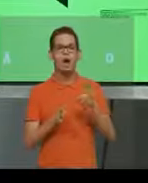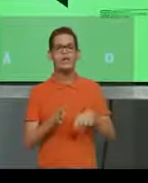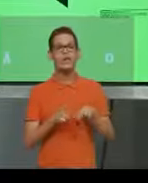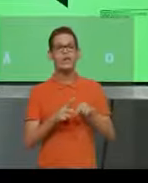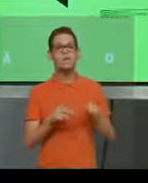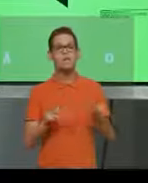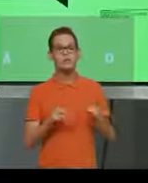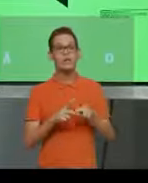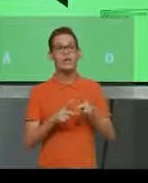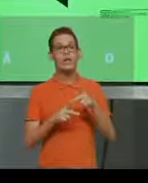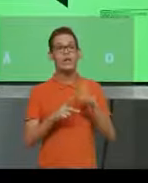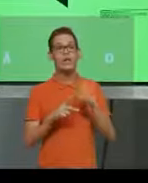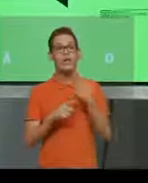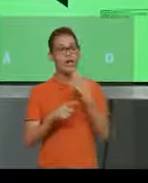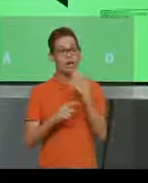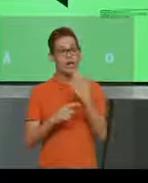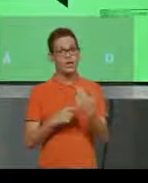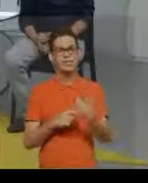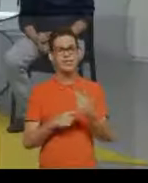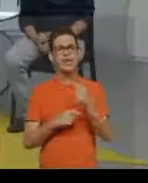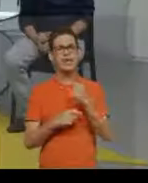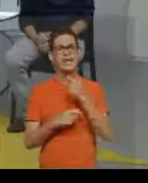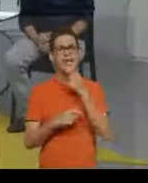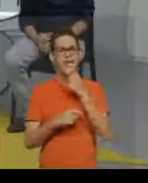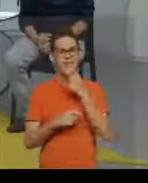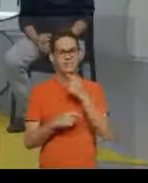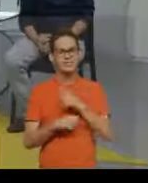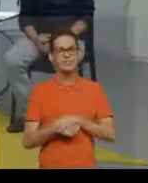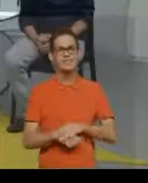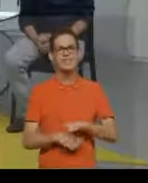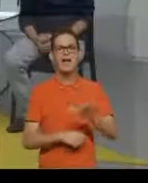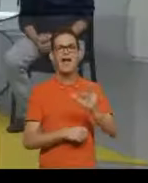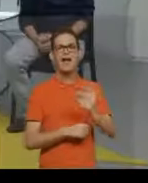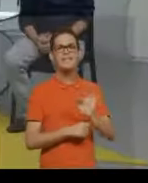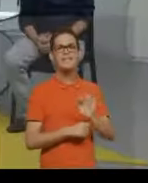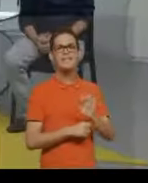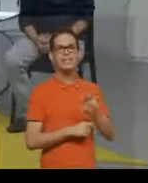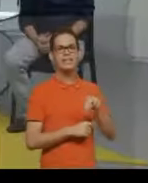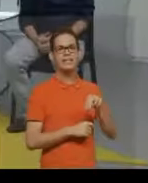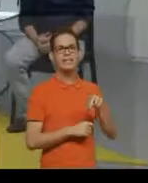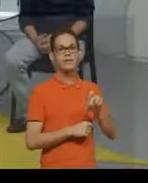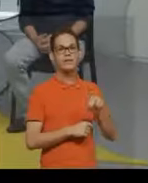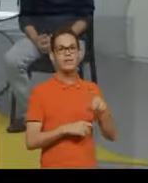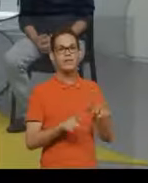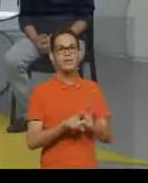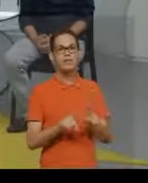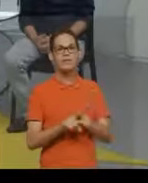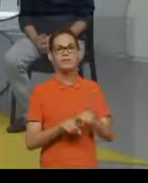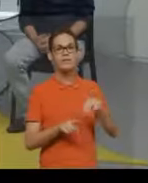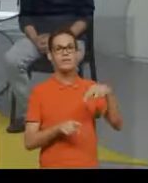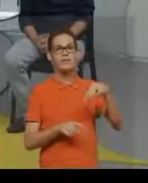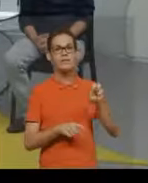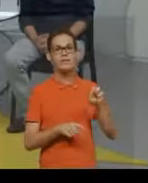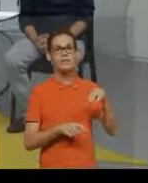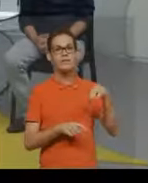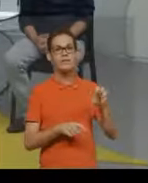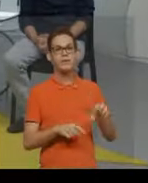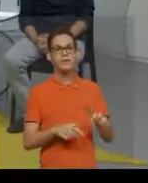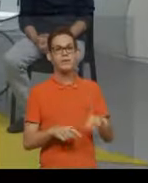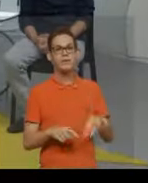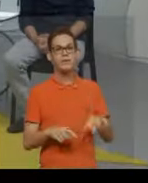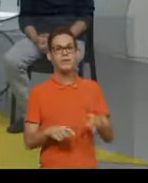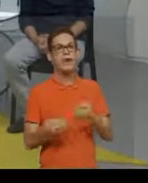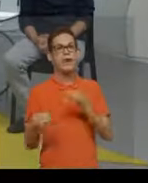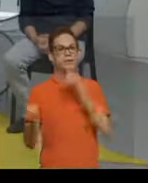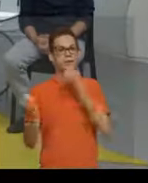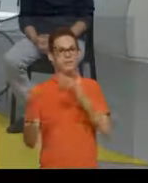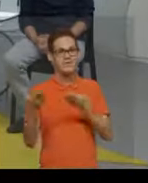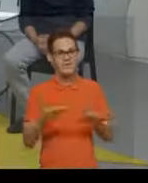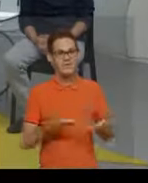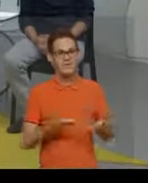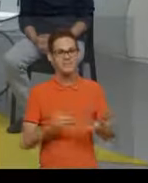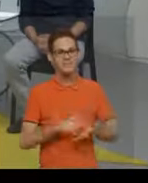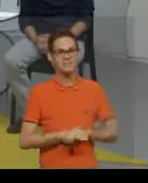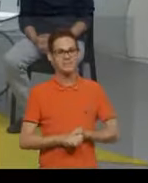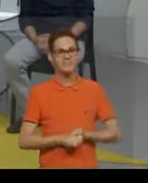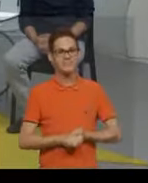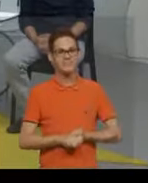de língua inglesa, o professor Fernando Rangel e o professor Nemer Geonon. Sejam bem-vindos,